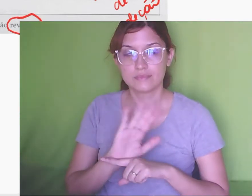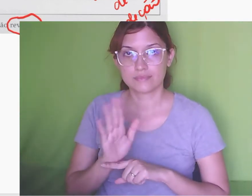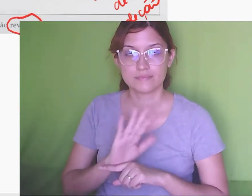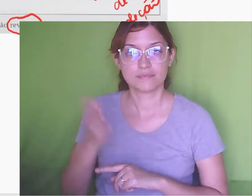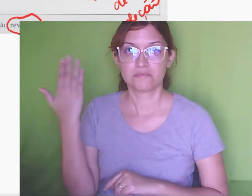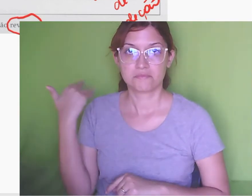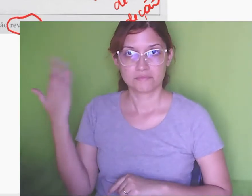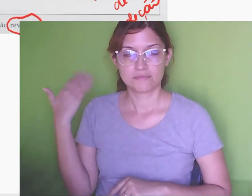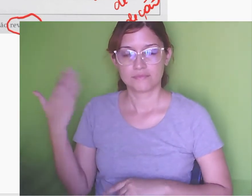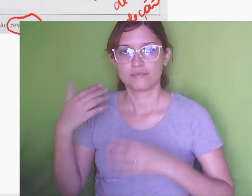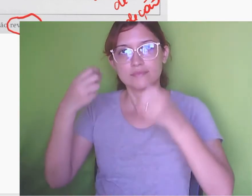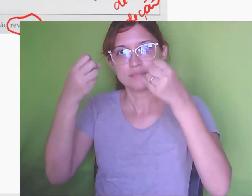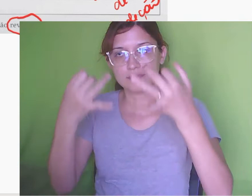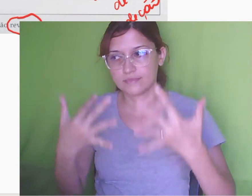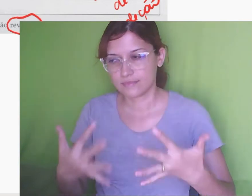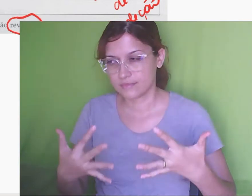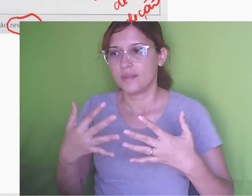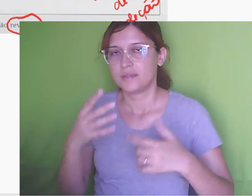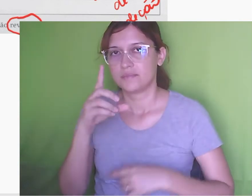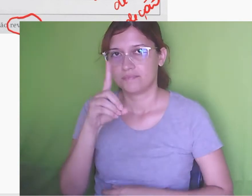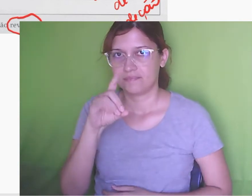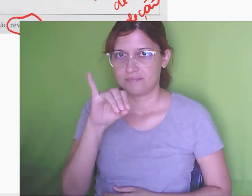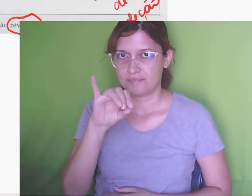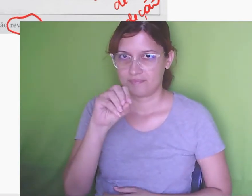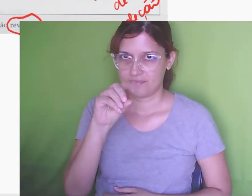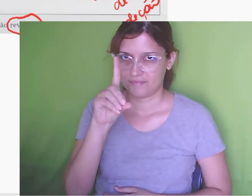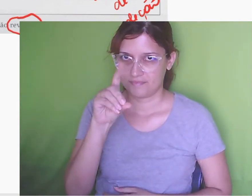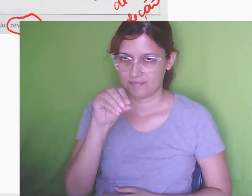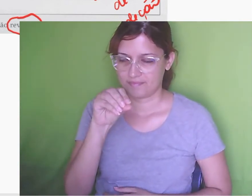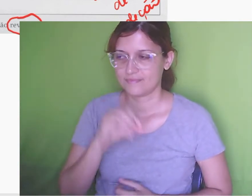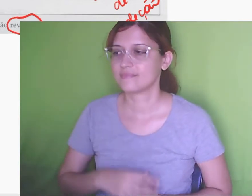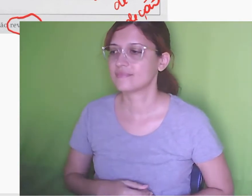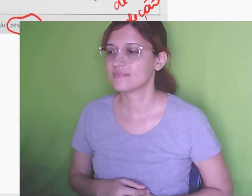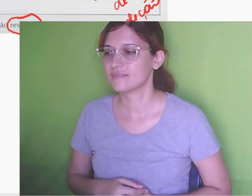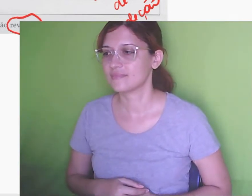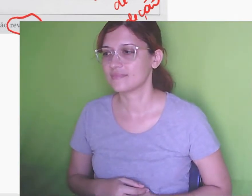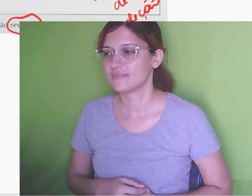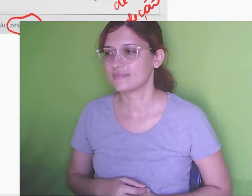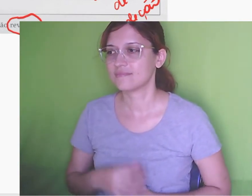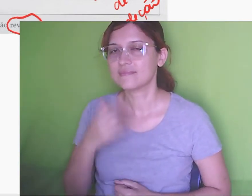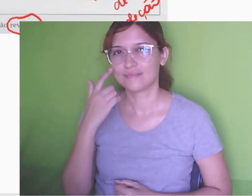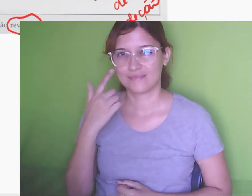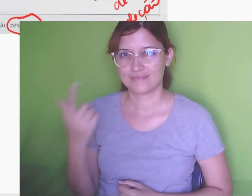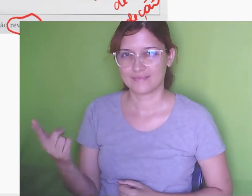O vídeo anterior a gente falou sobre diodo.